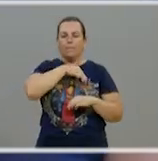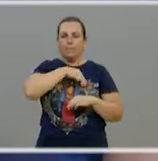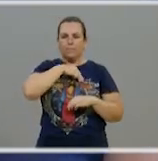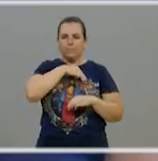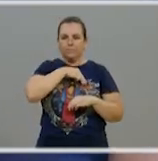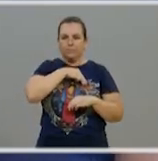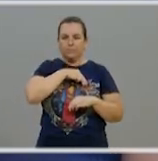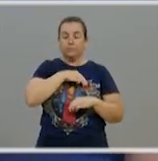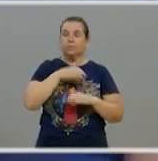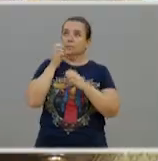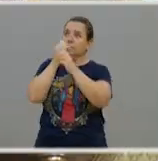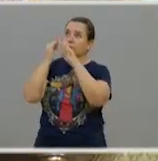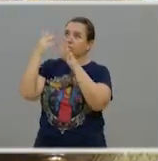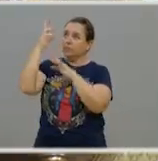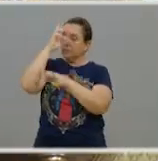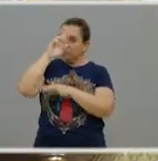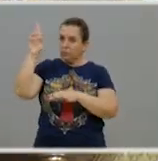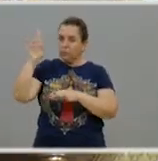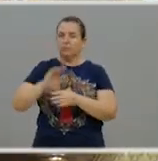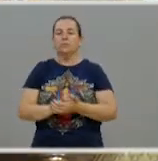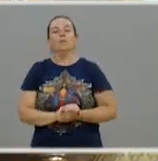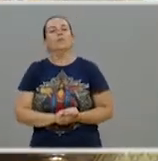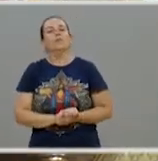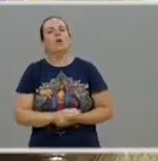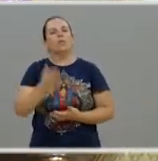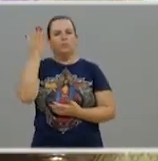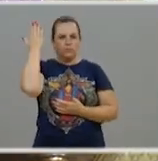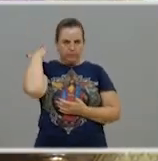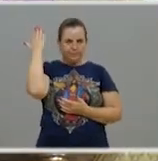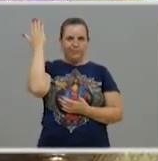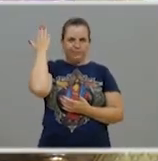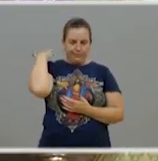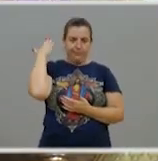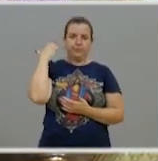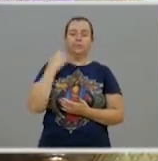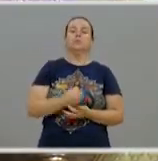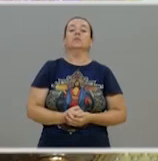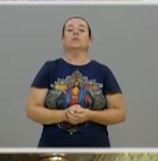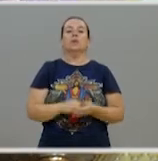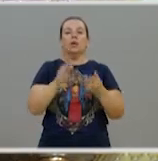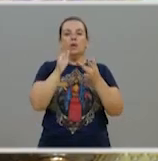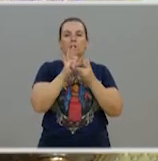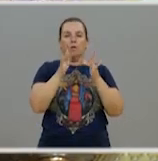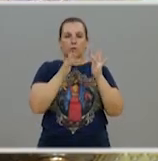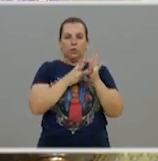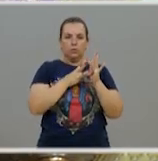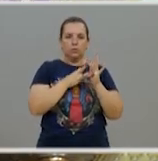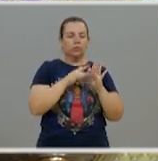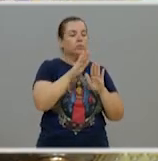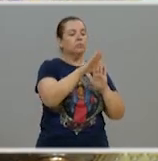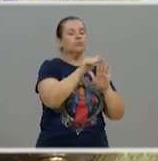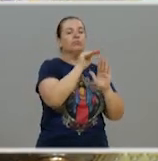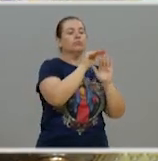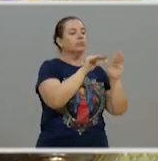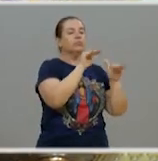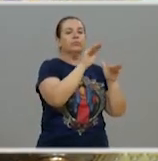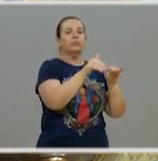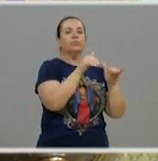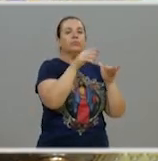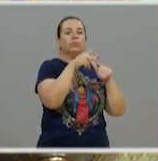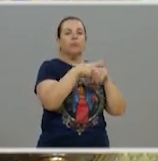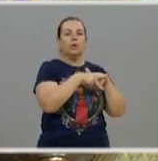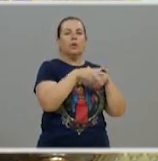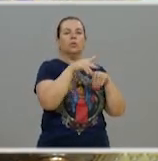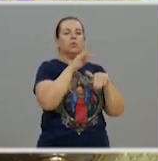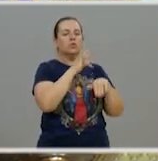Glória a vós, Senhor. Naquele tempo, Jesus tomou consigo Pedro, Tiago e João, seu